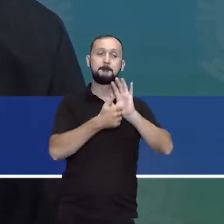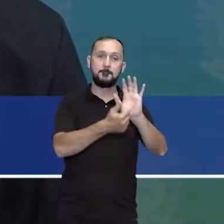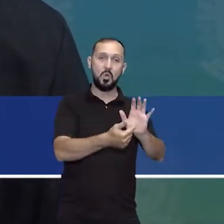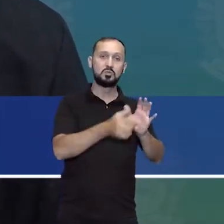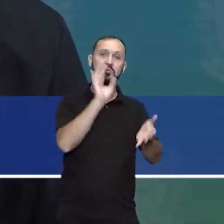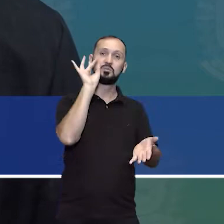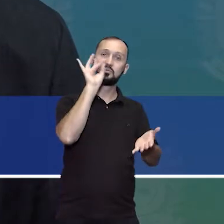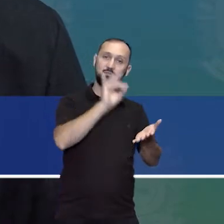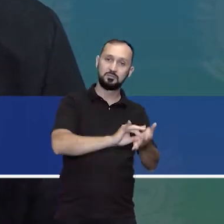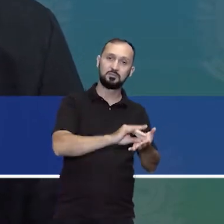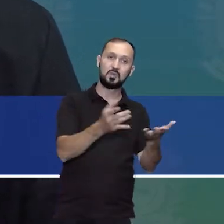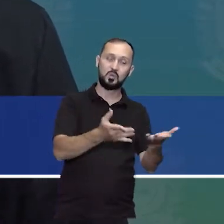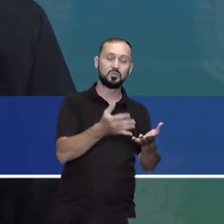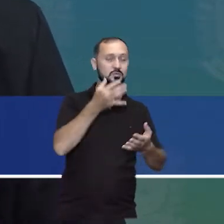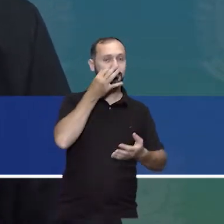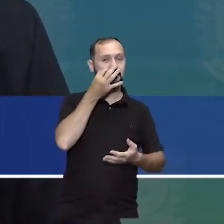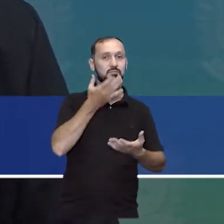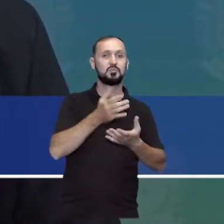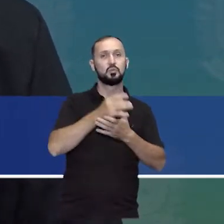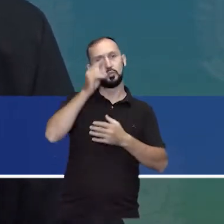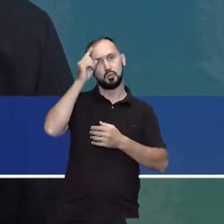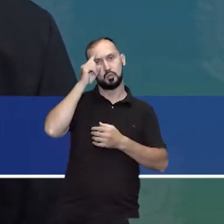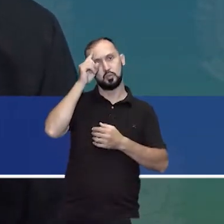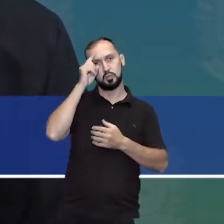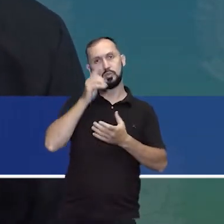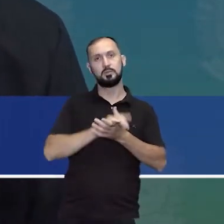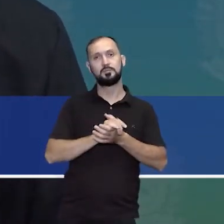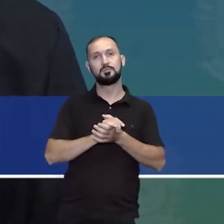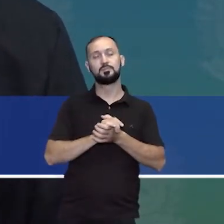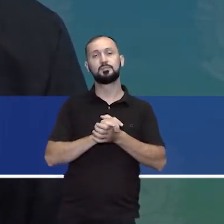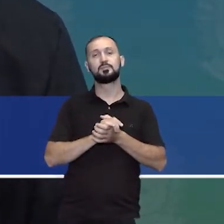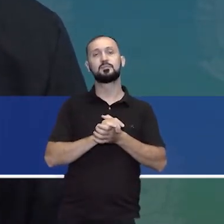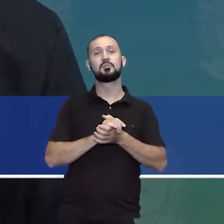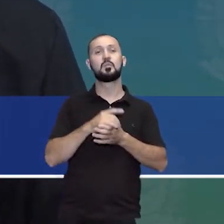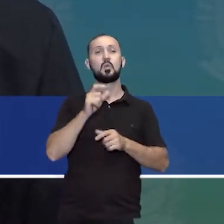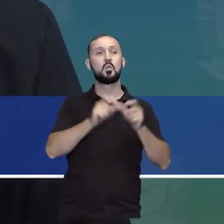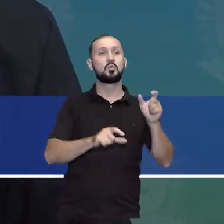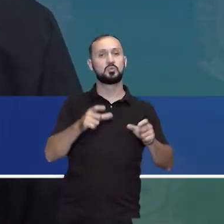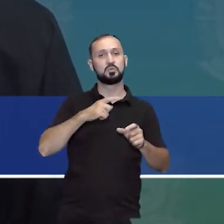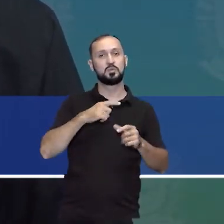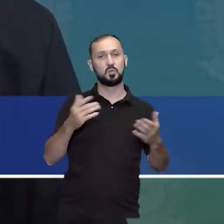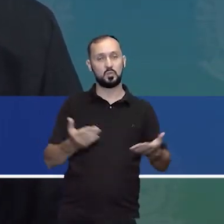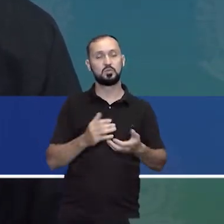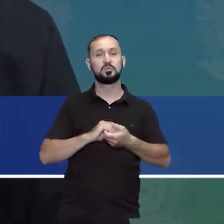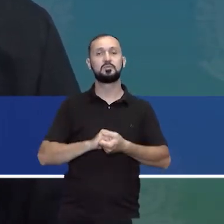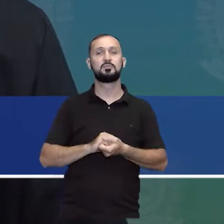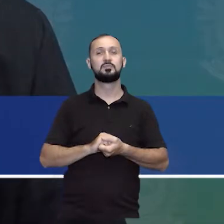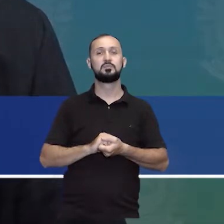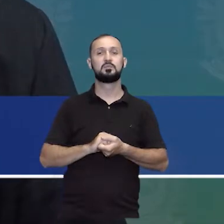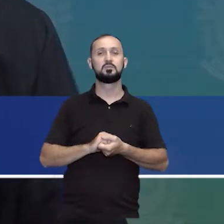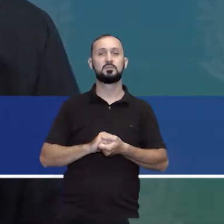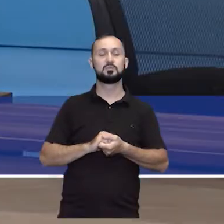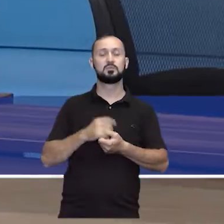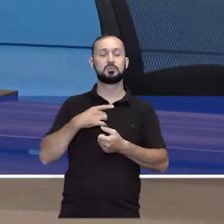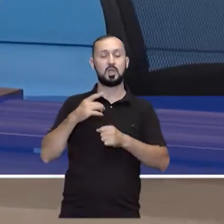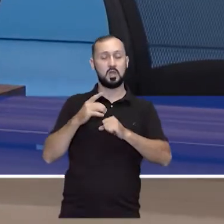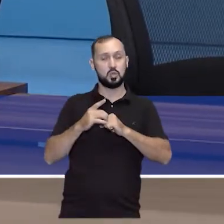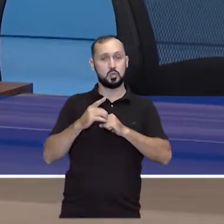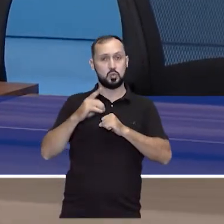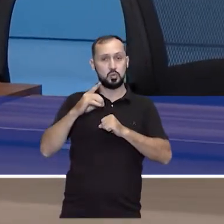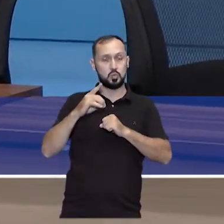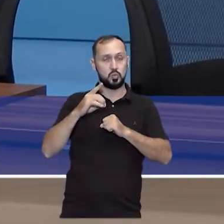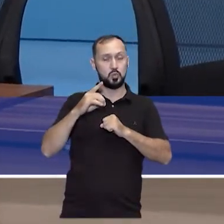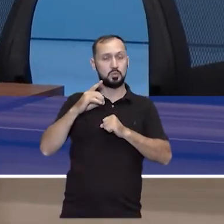virtual repercute também no nosso mundo aqui real, nosso mundo do dia a dia. E hoje onde todos estão hoje em dia. Já a doutora